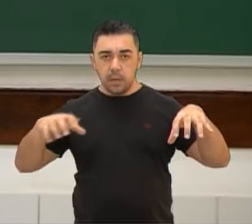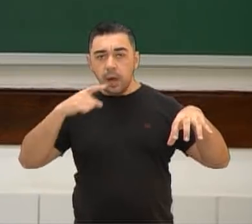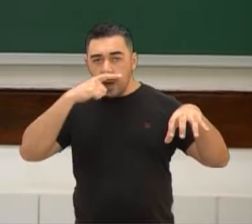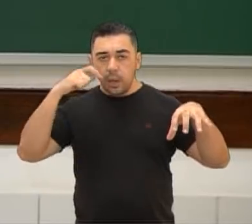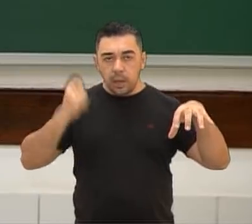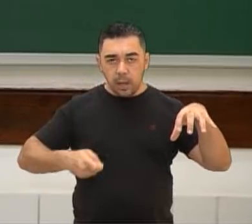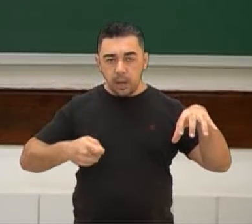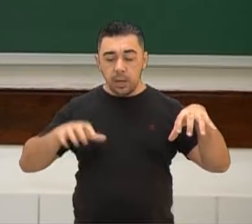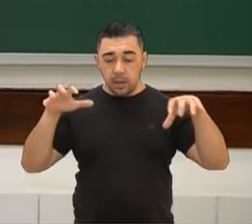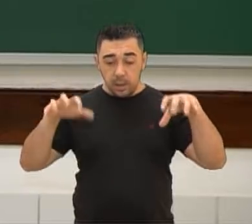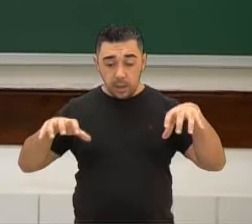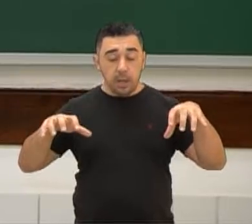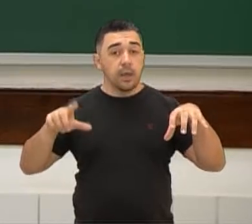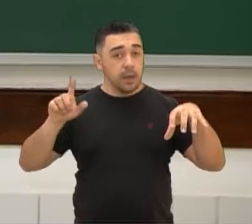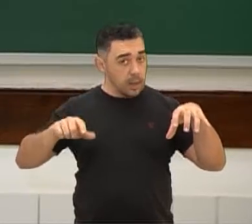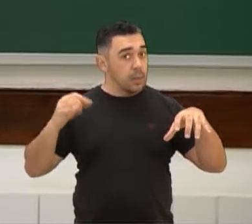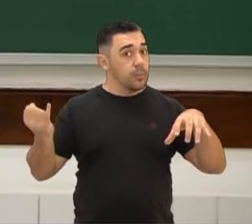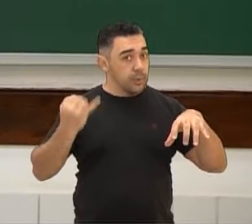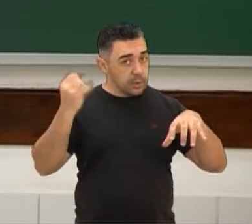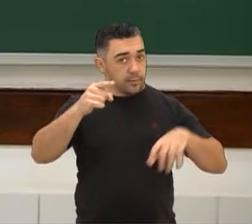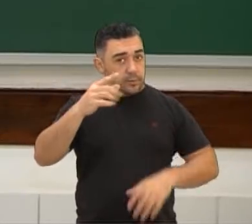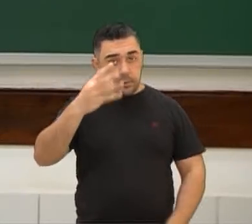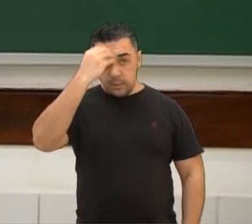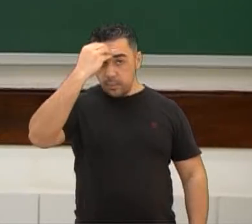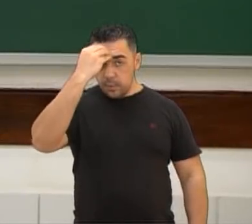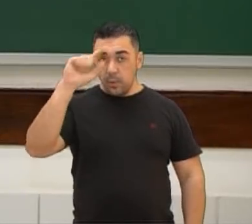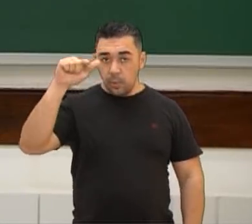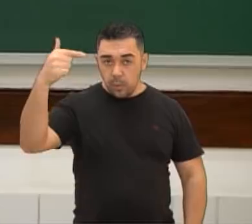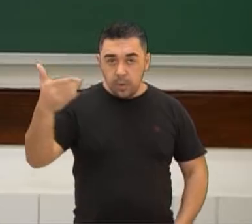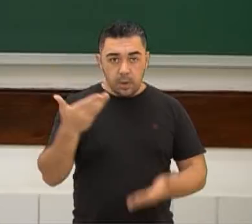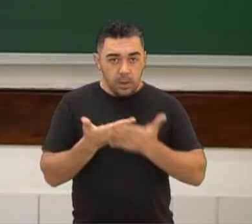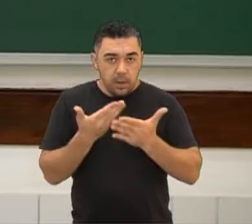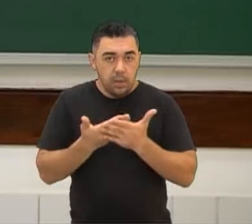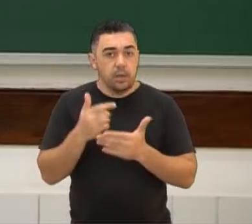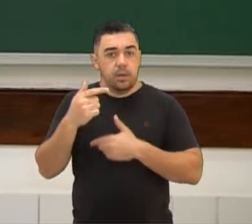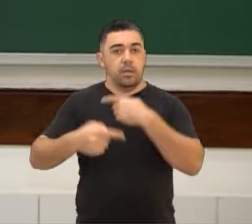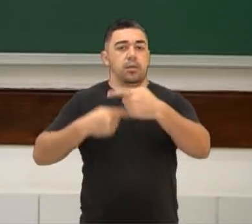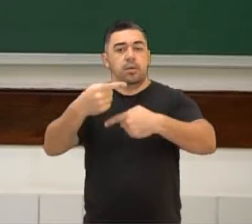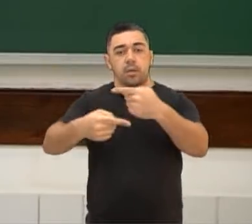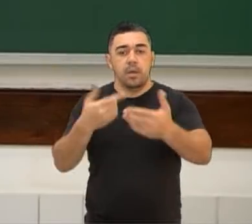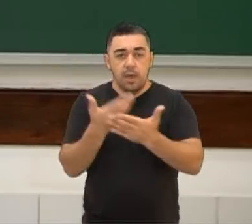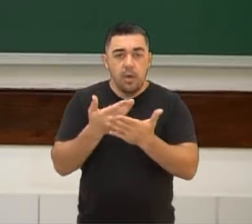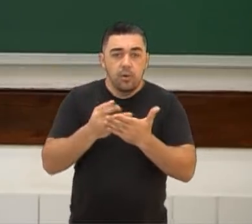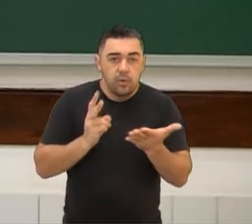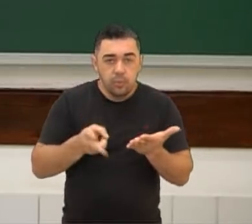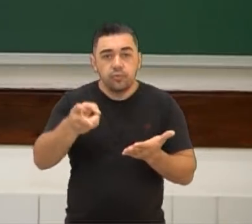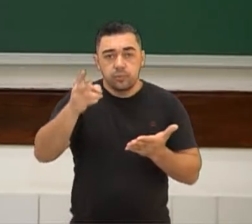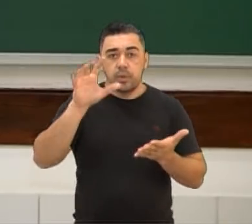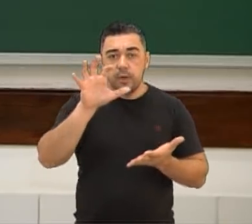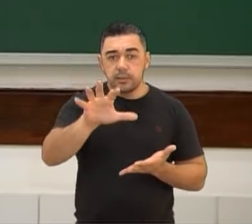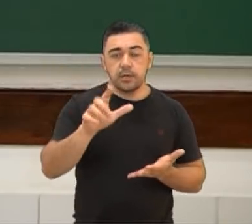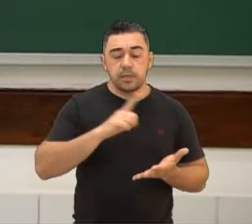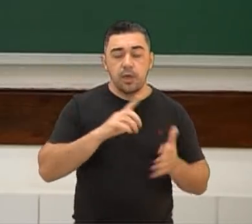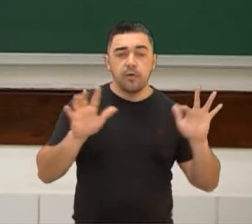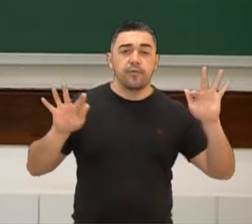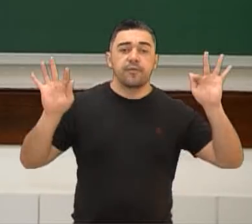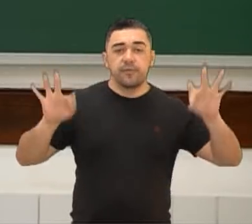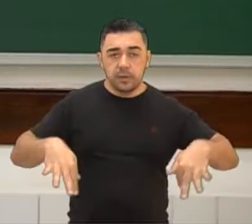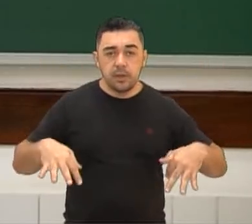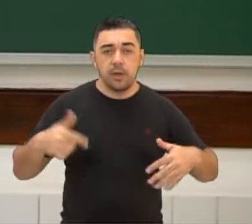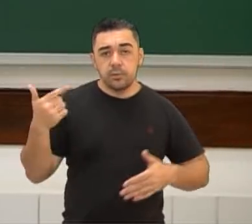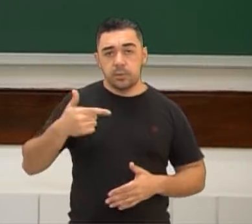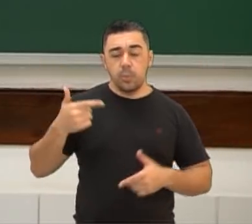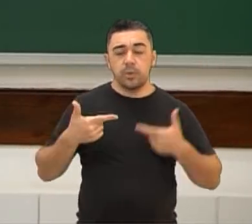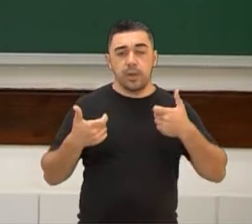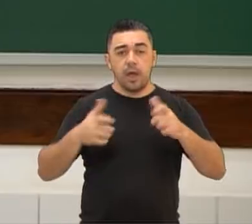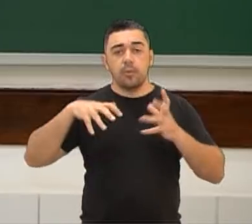de influência são muito importantes para as próximas aulas. Então você vai ter, nas próximas aulas, uma continuação desse final da Segunda